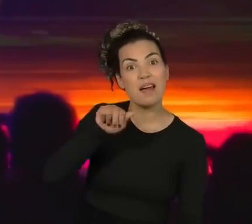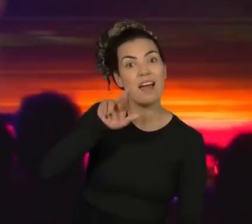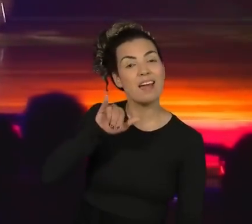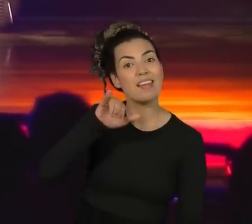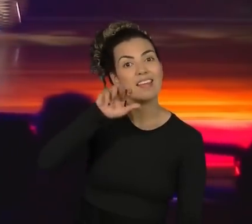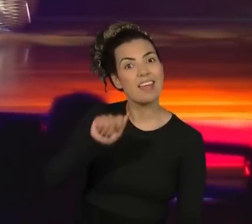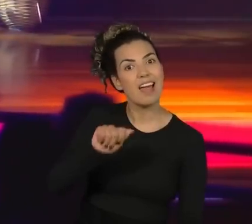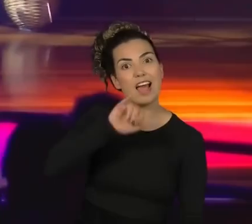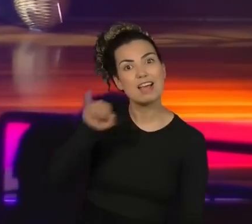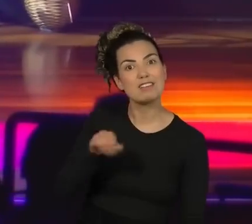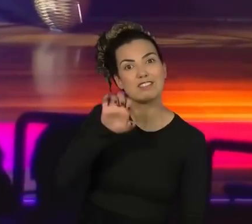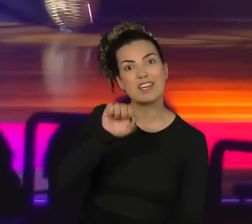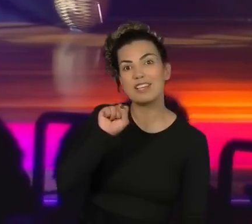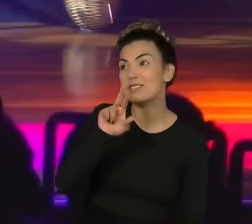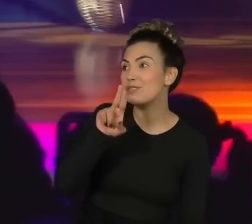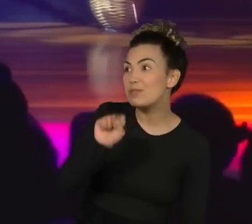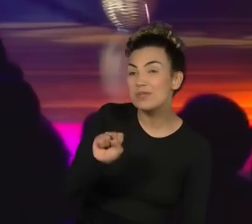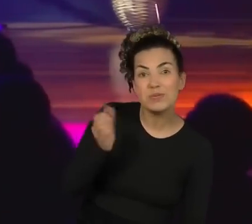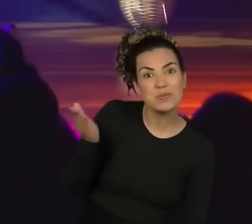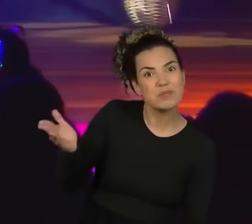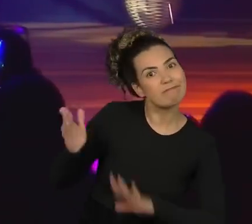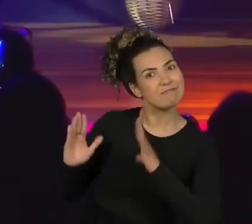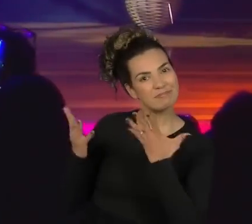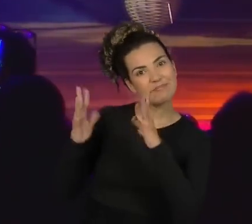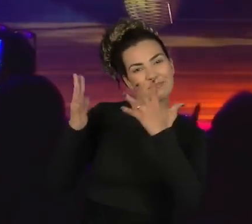da Silva!